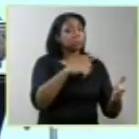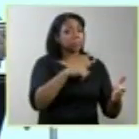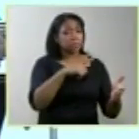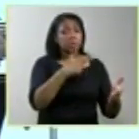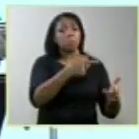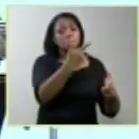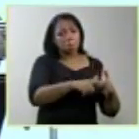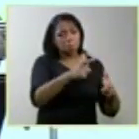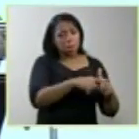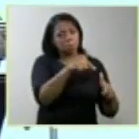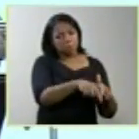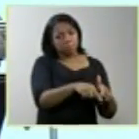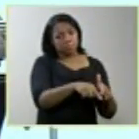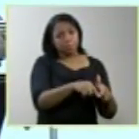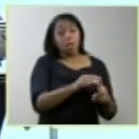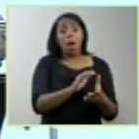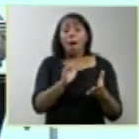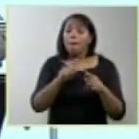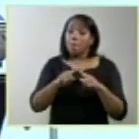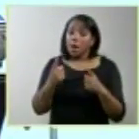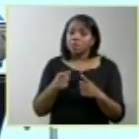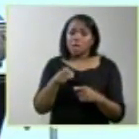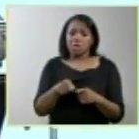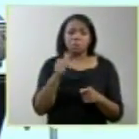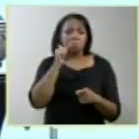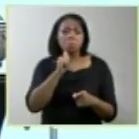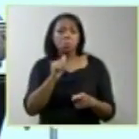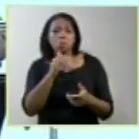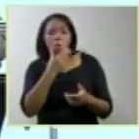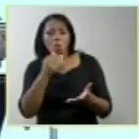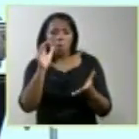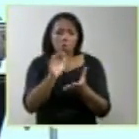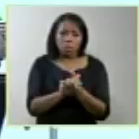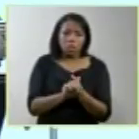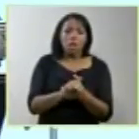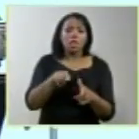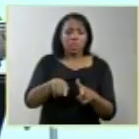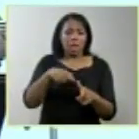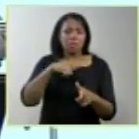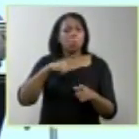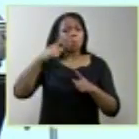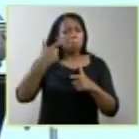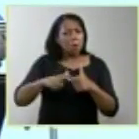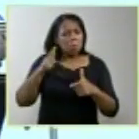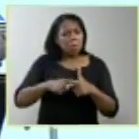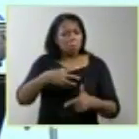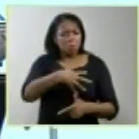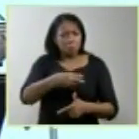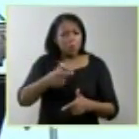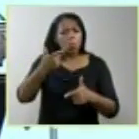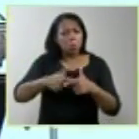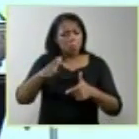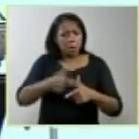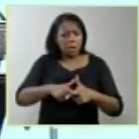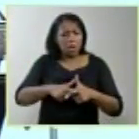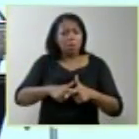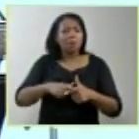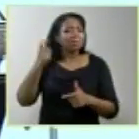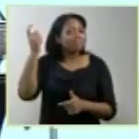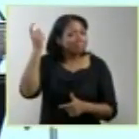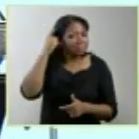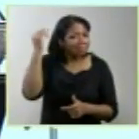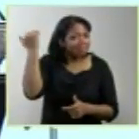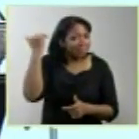nem improvável que um casal, uma gestante, tenha uma gestação de um feto anencefálico, pela legislação